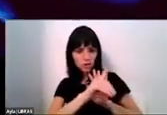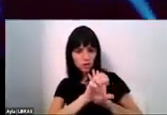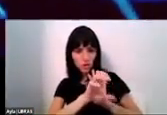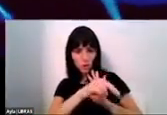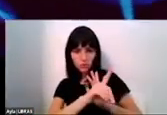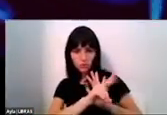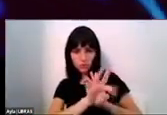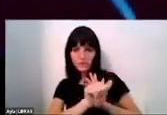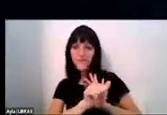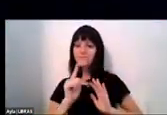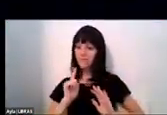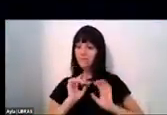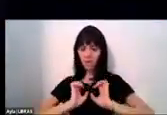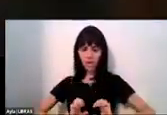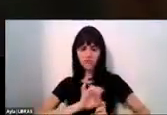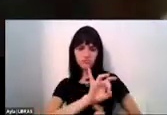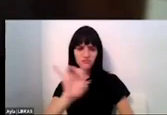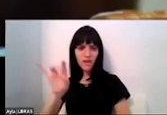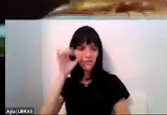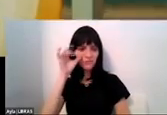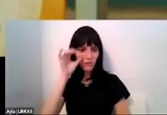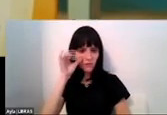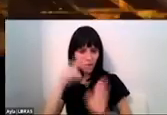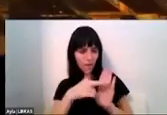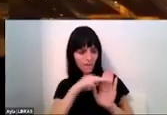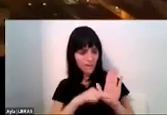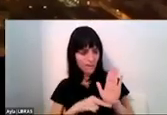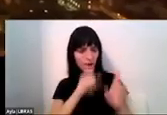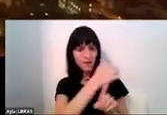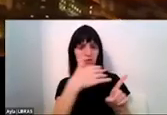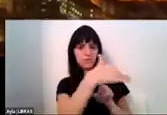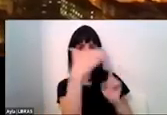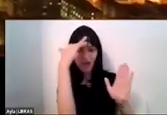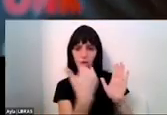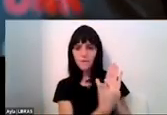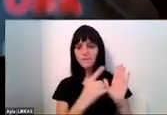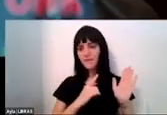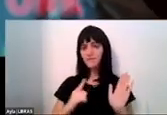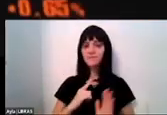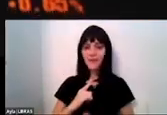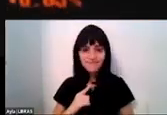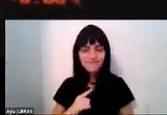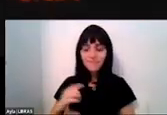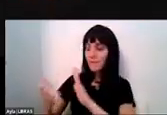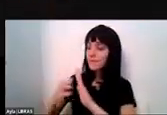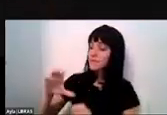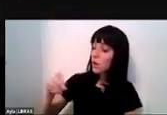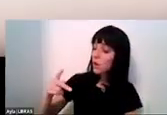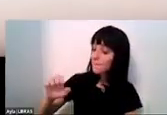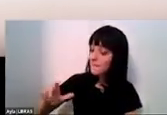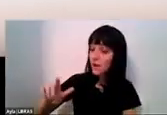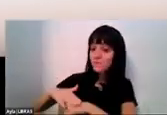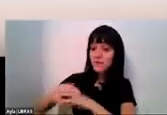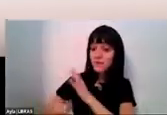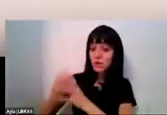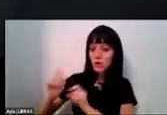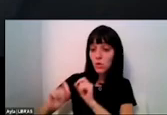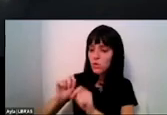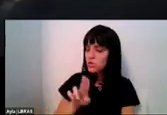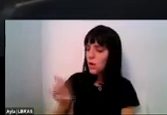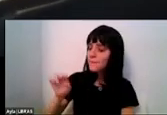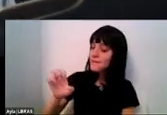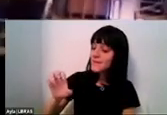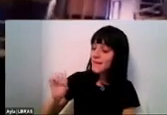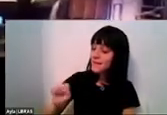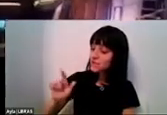elétricas na velocidade da luz. Uma revolução na gestão da energia para os clientes. A Copel abriu seu capital em 94. Foi a primeira